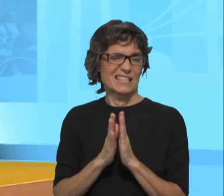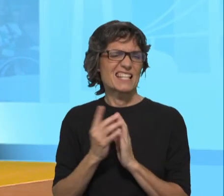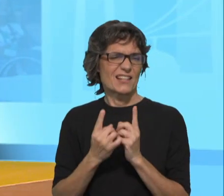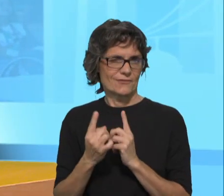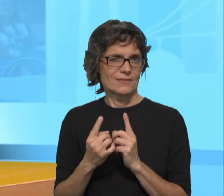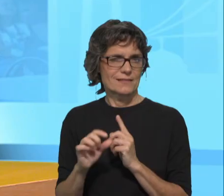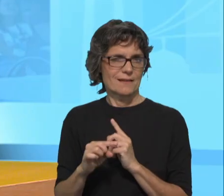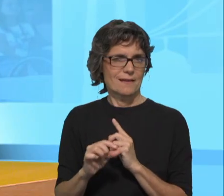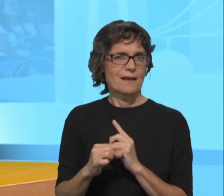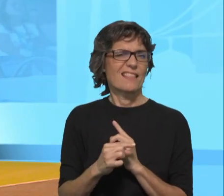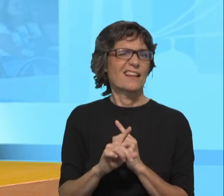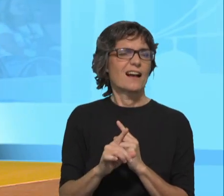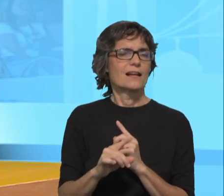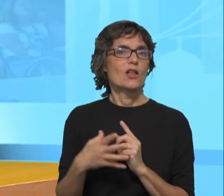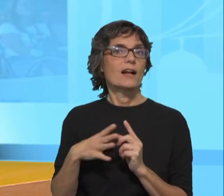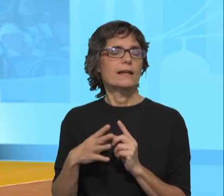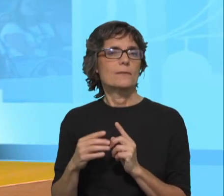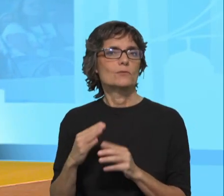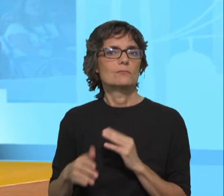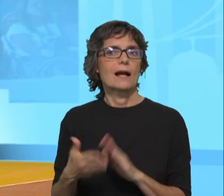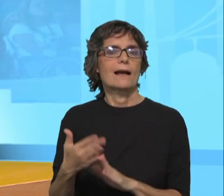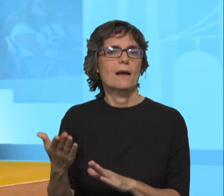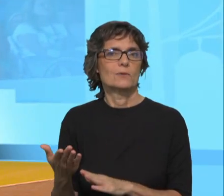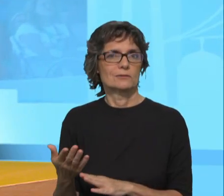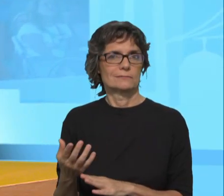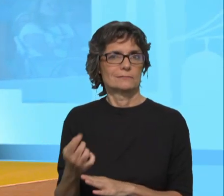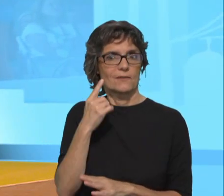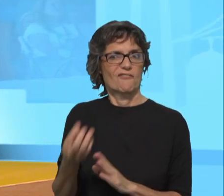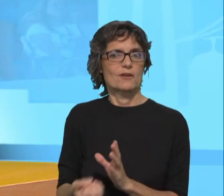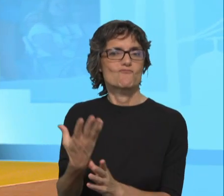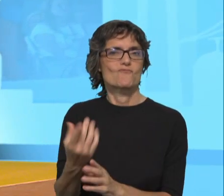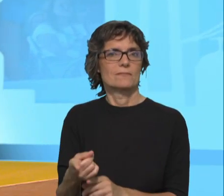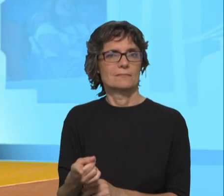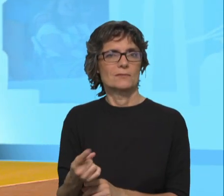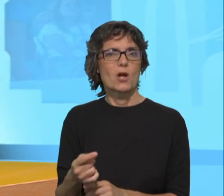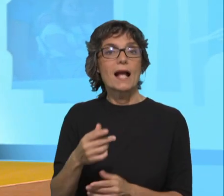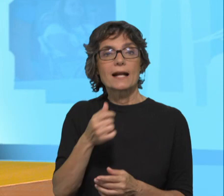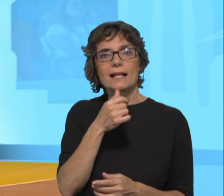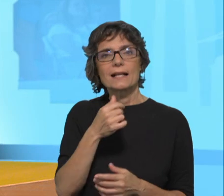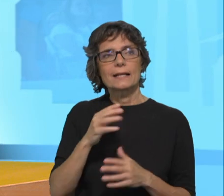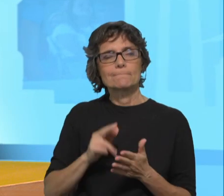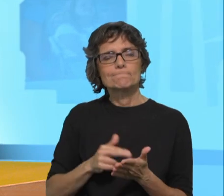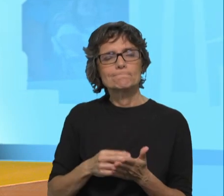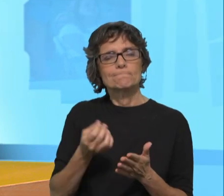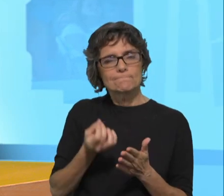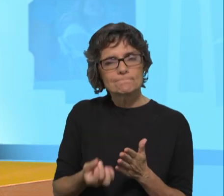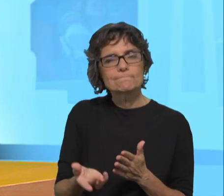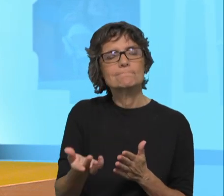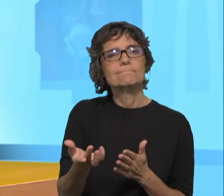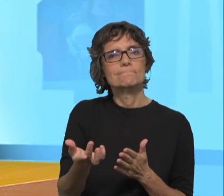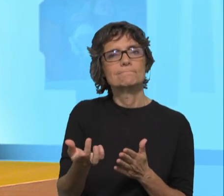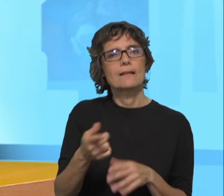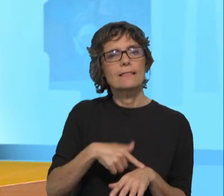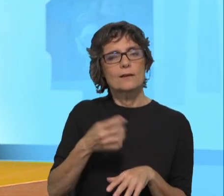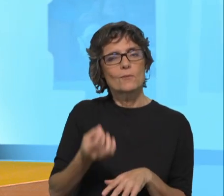que é de querermos as coisas muito imediatamente, não é? Não temos esta paciência de esperar que